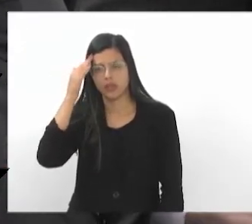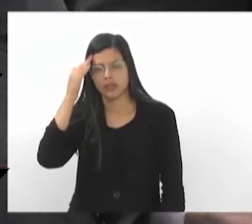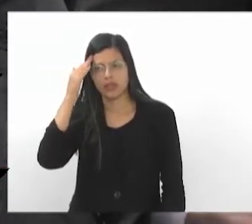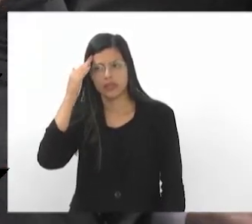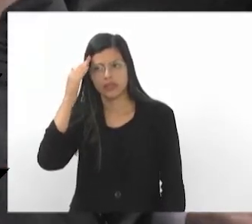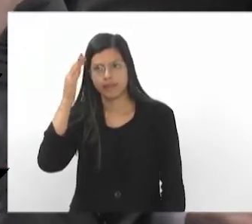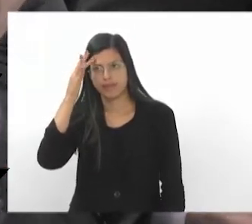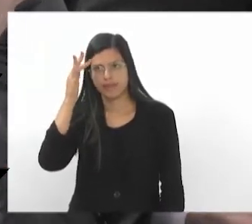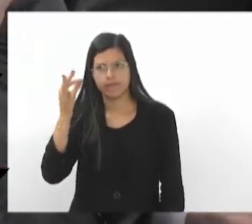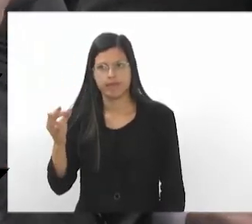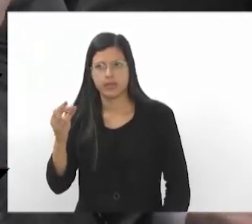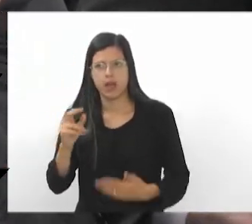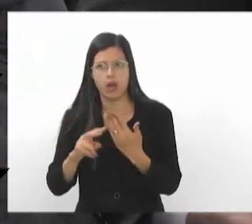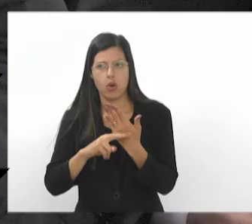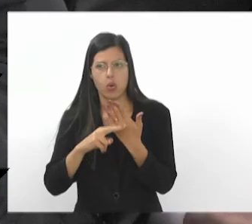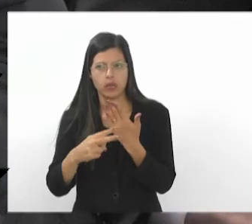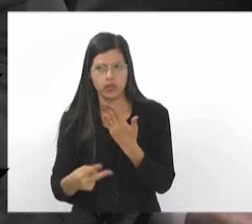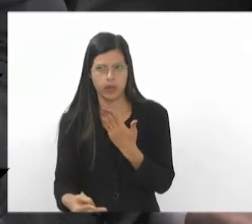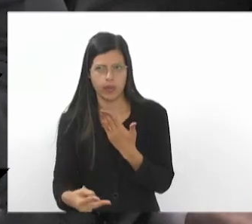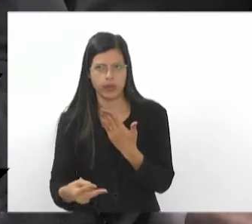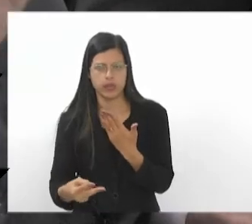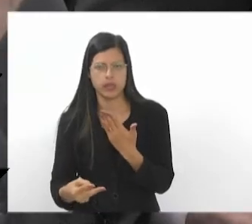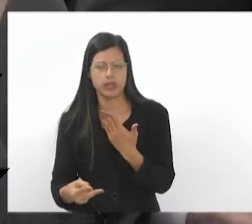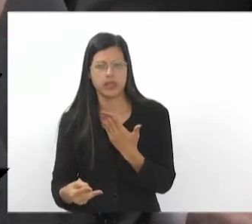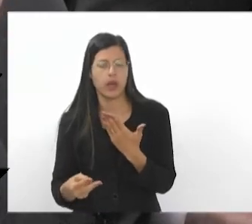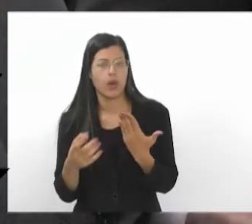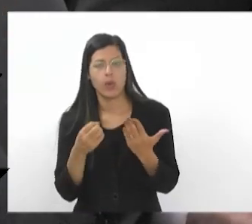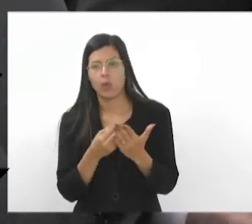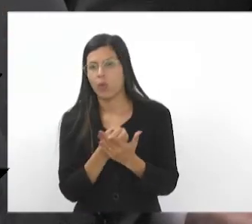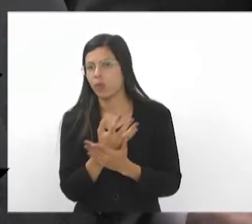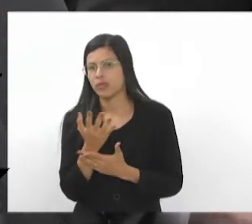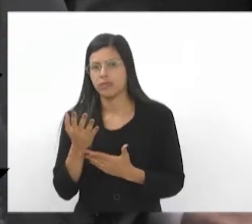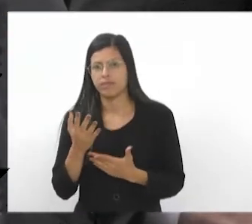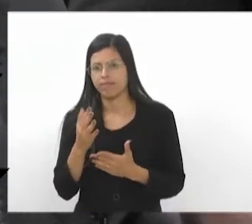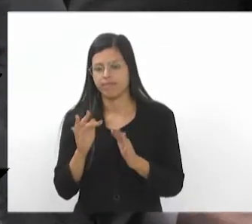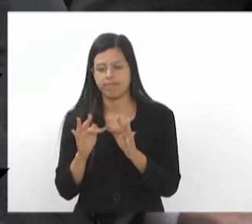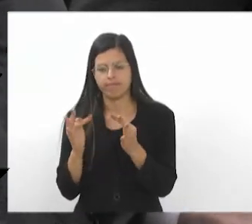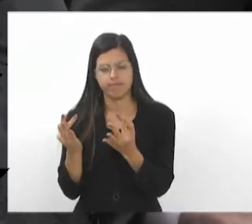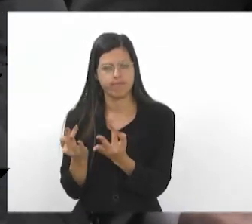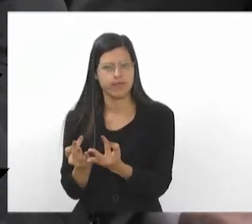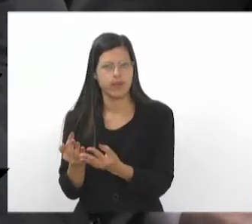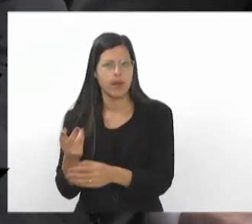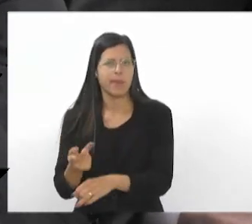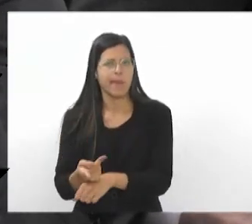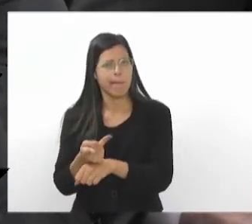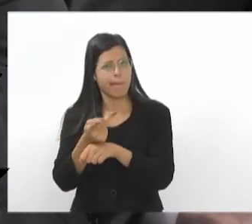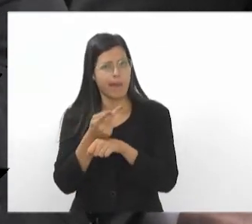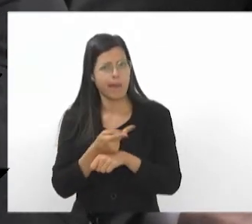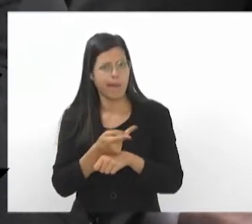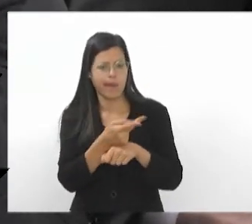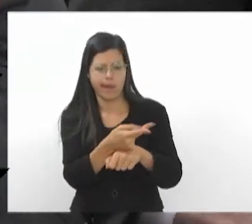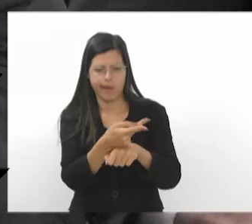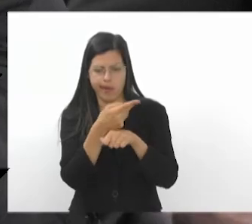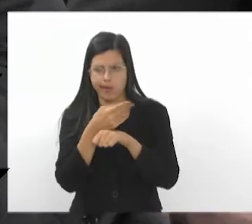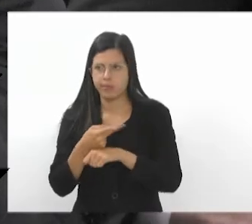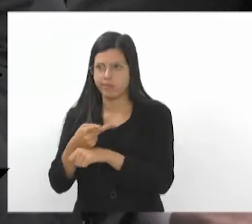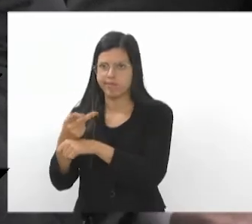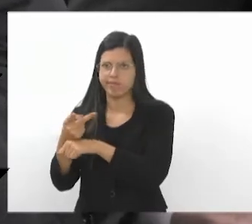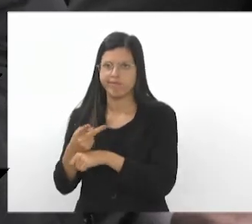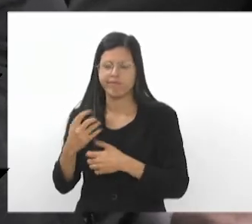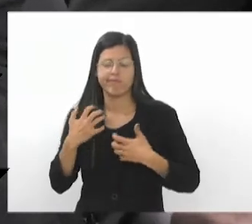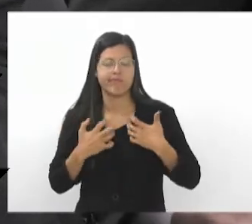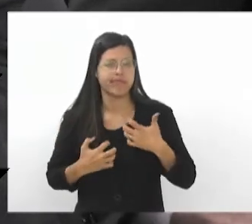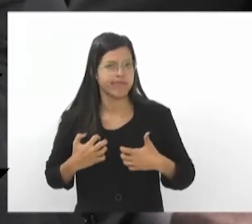a consequência disso. Né? A quantidade de famílias, presidente, que tem me procurado agora com um desalento